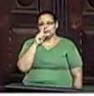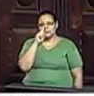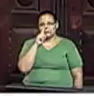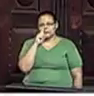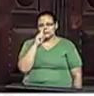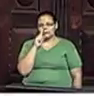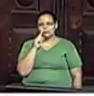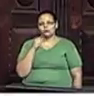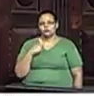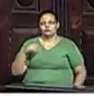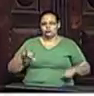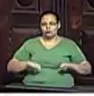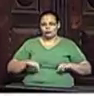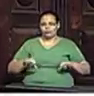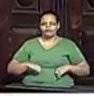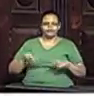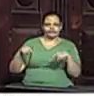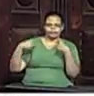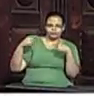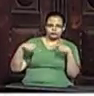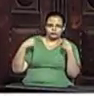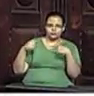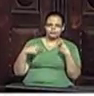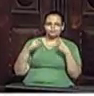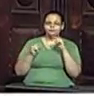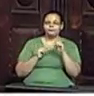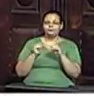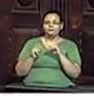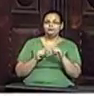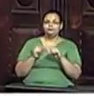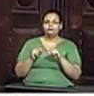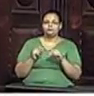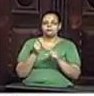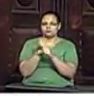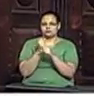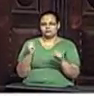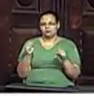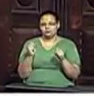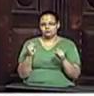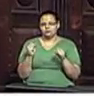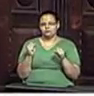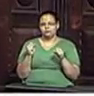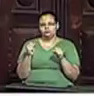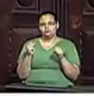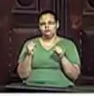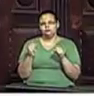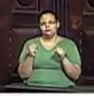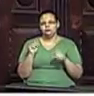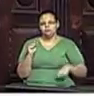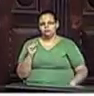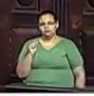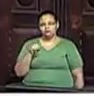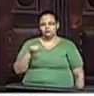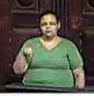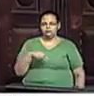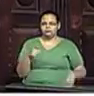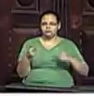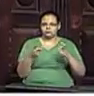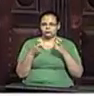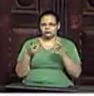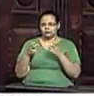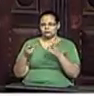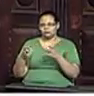de sofrer retaliação, de que era impossível na minha leitura de que eles explorassem